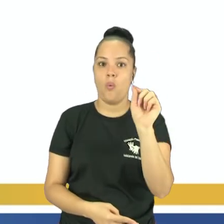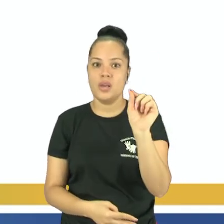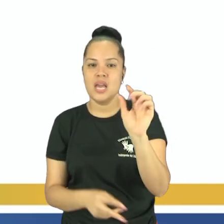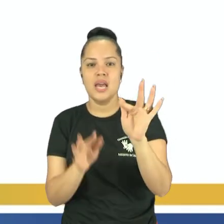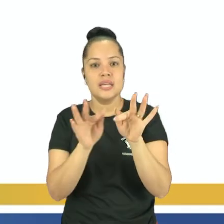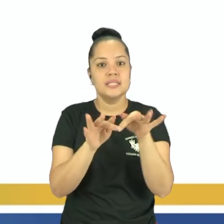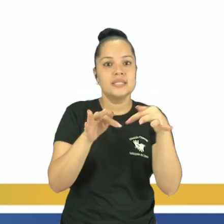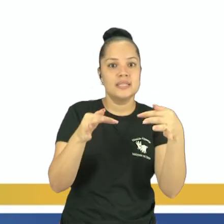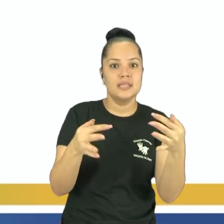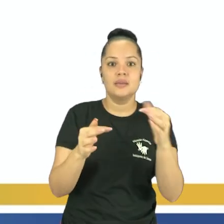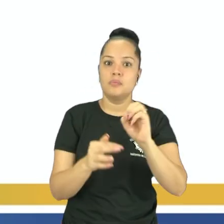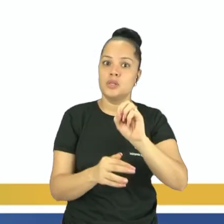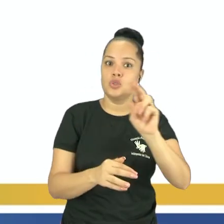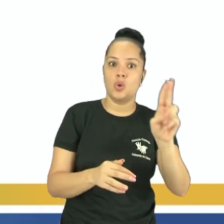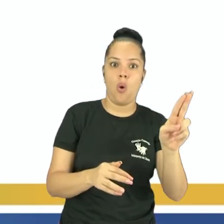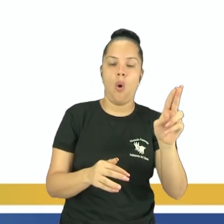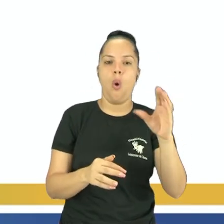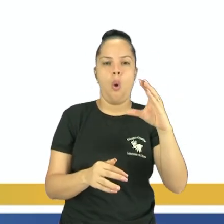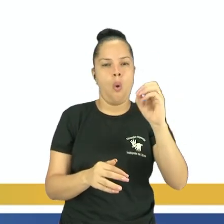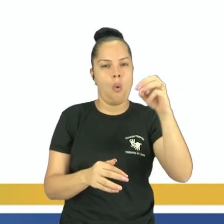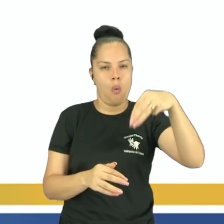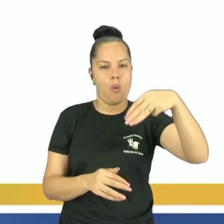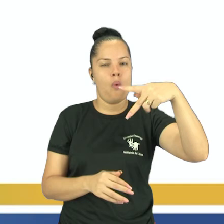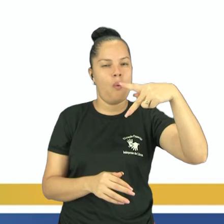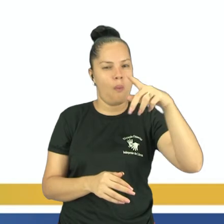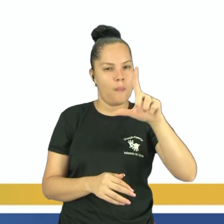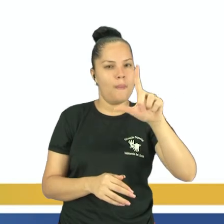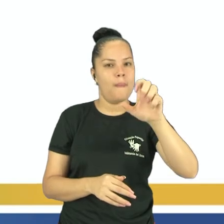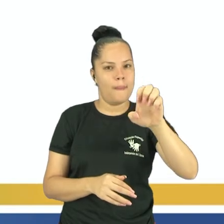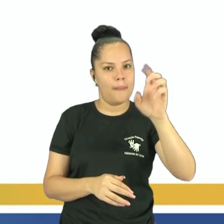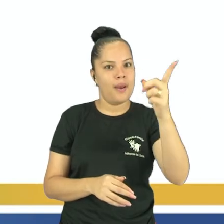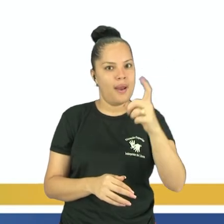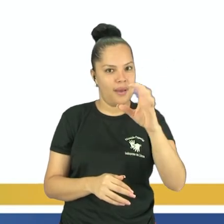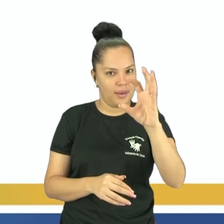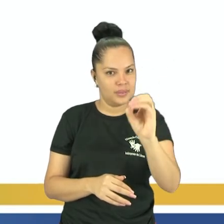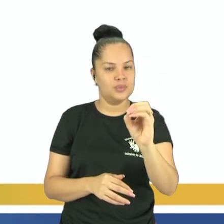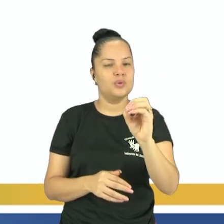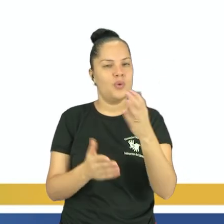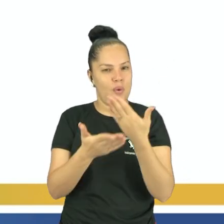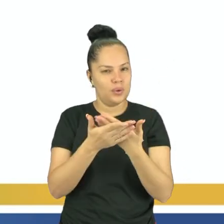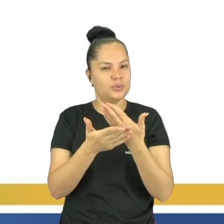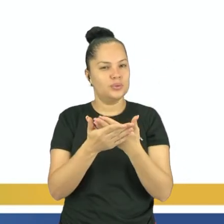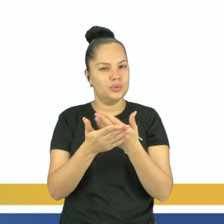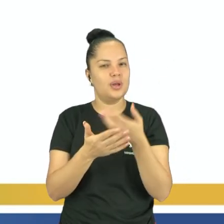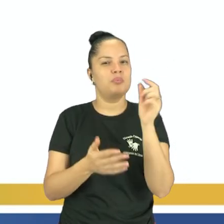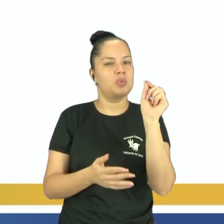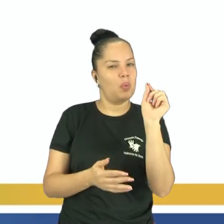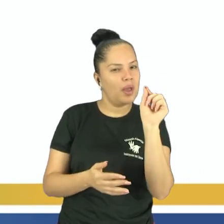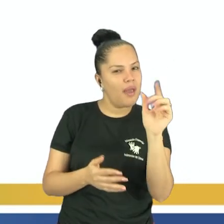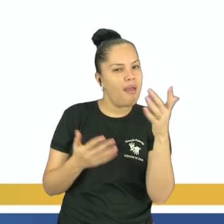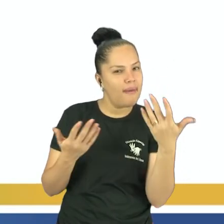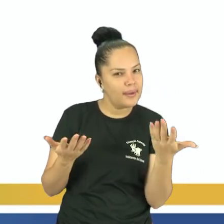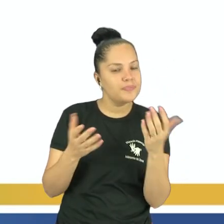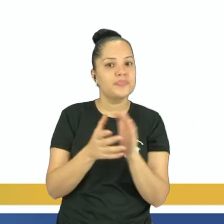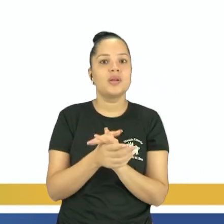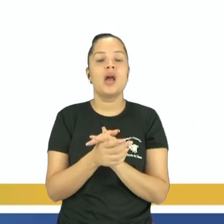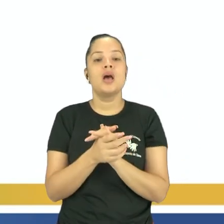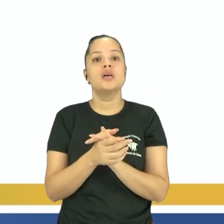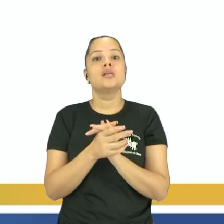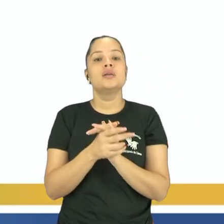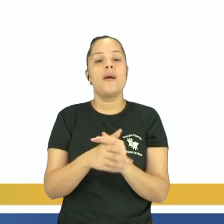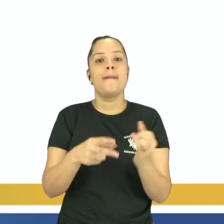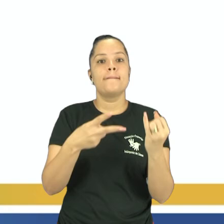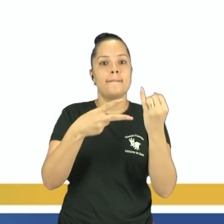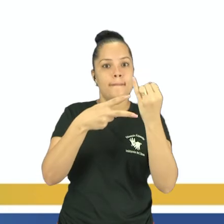ser simples ou complexos. E qual foi o estudo que a gente se pautou em realizar aqui, que a gente se comprometeu em realizar sobre os